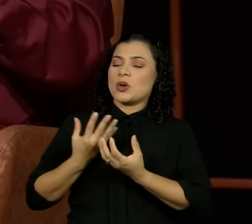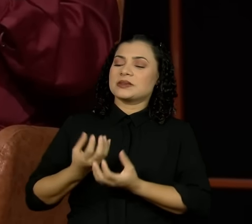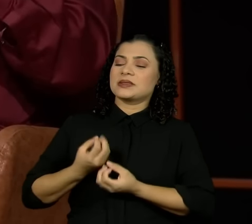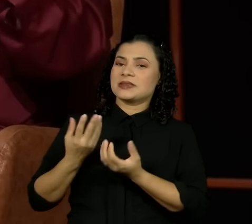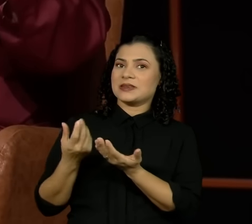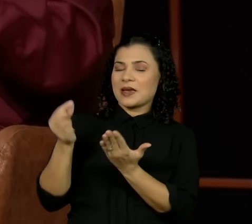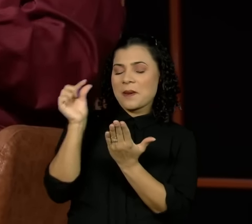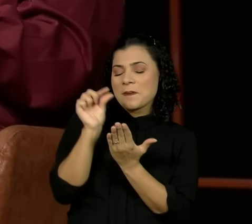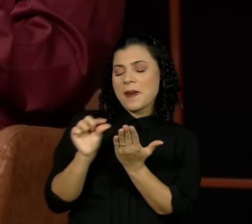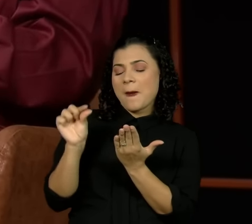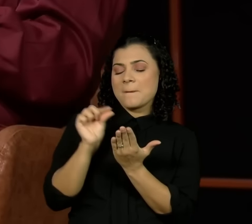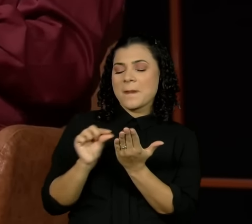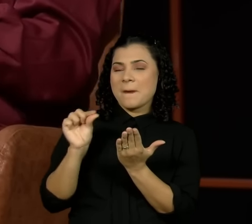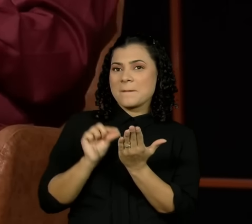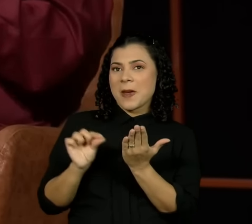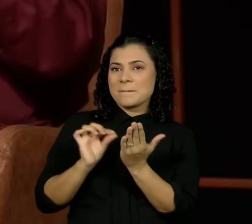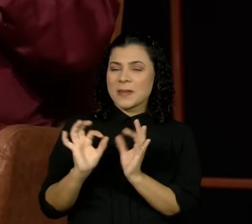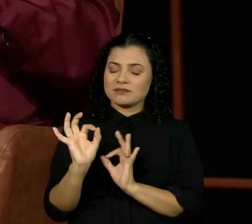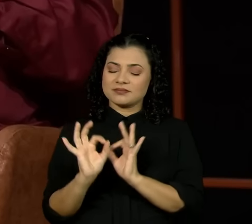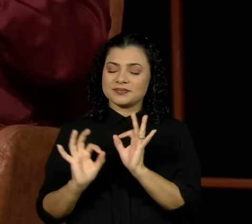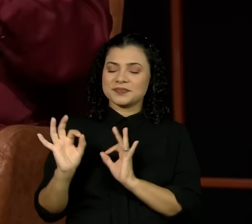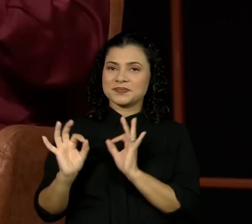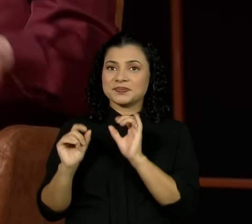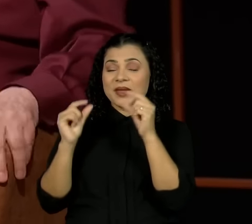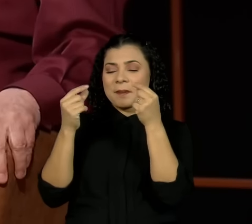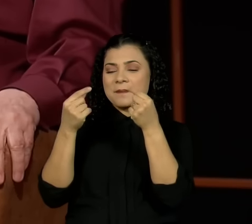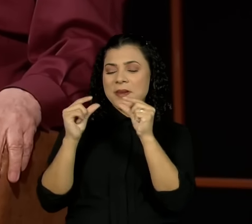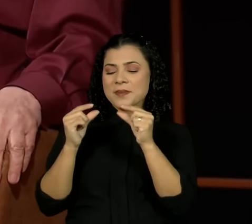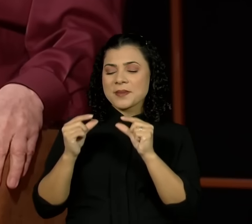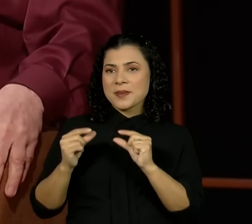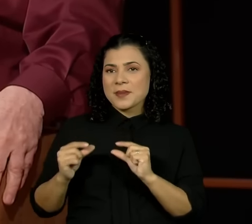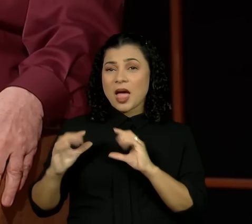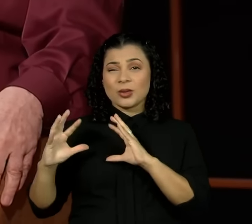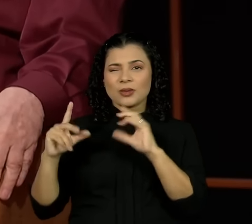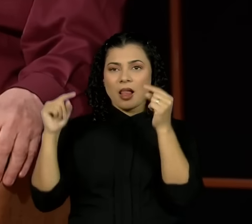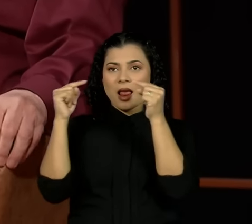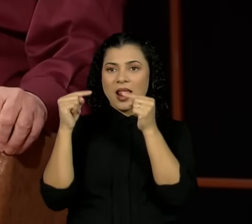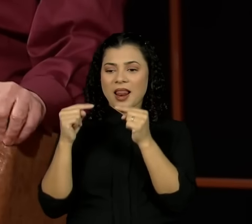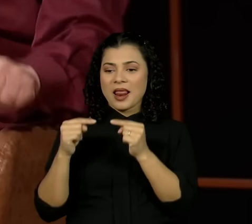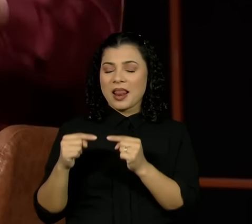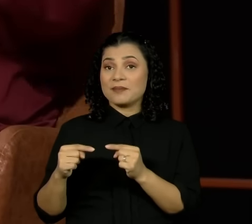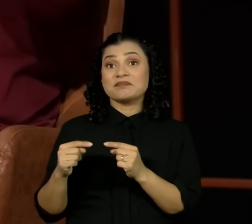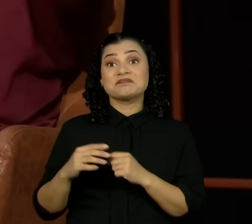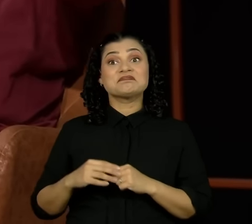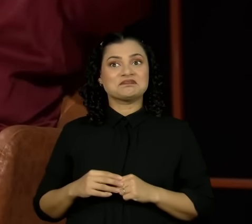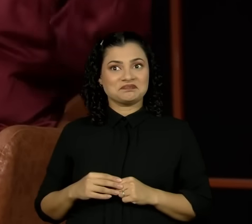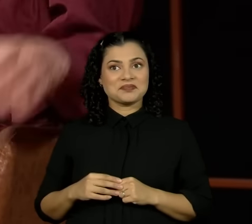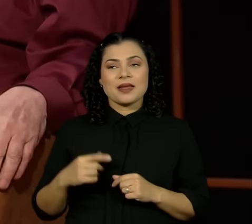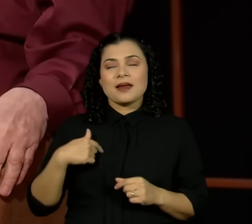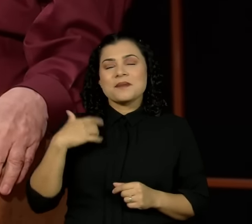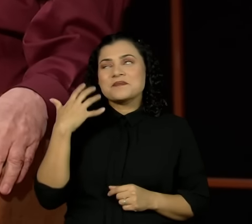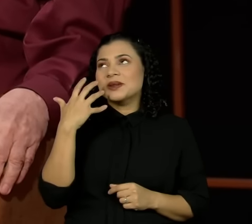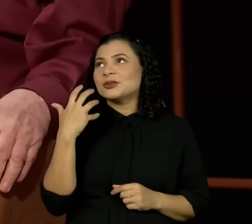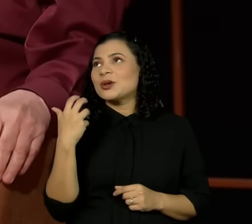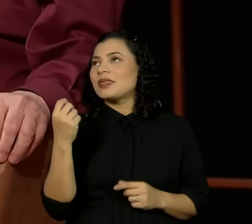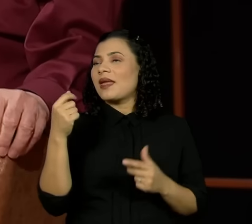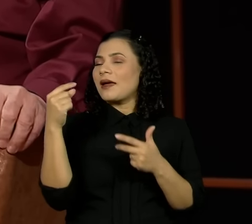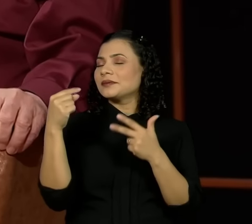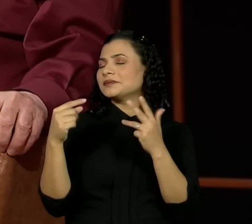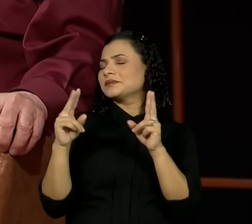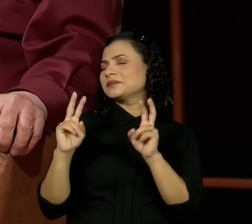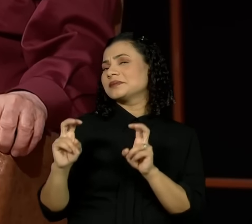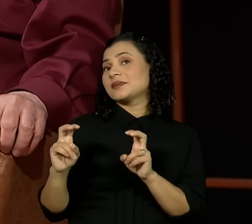marcado direitinho, né? 12 sílabas e tal. Então, fazia apaixonado e tudo mais. E, claro,